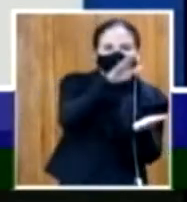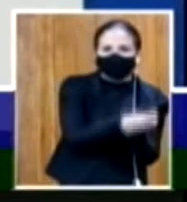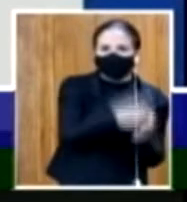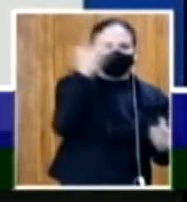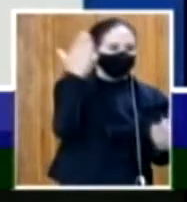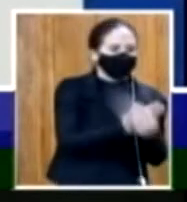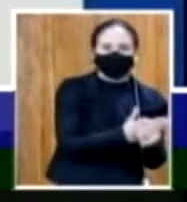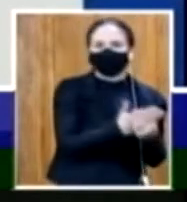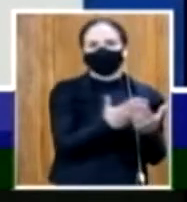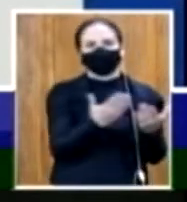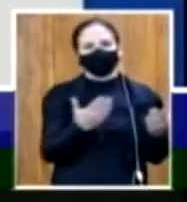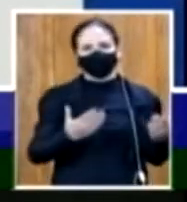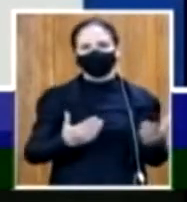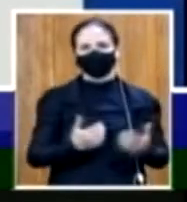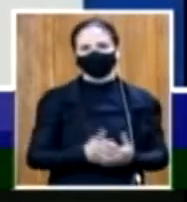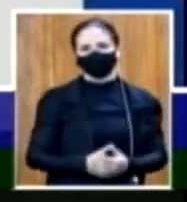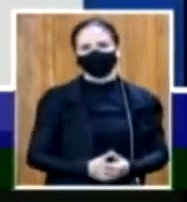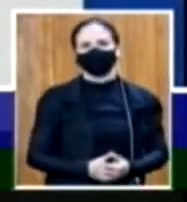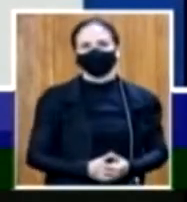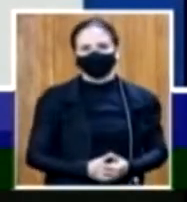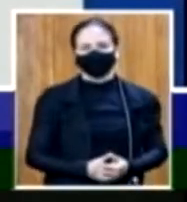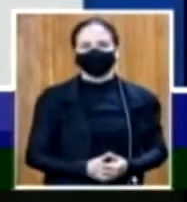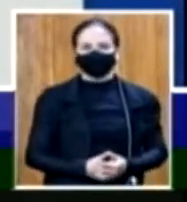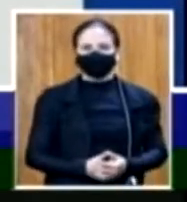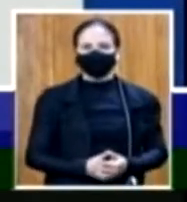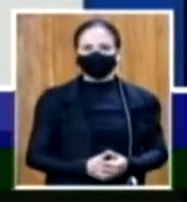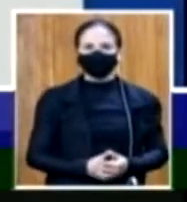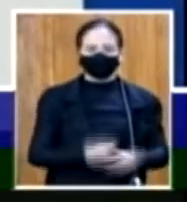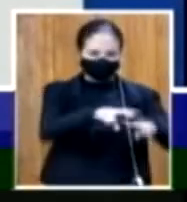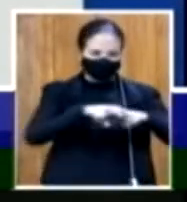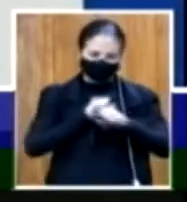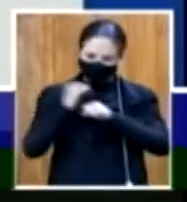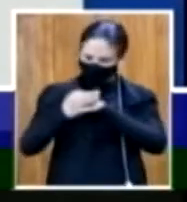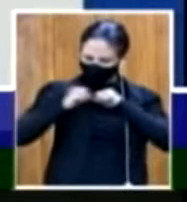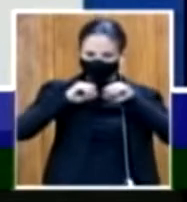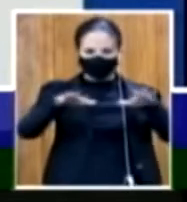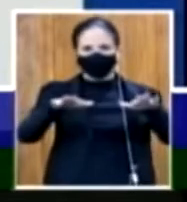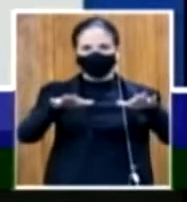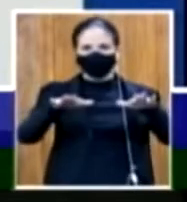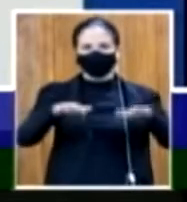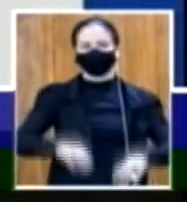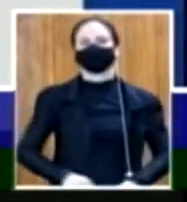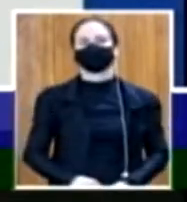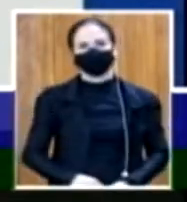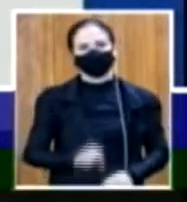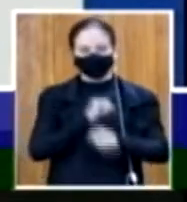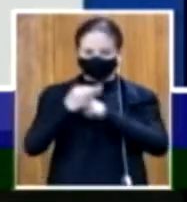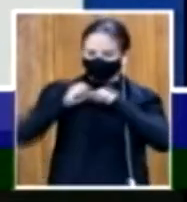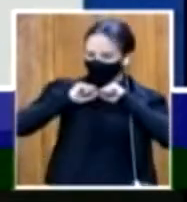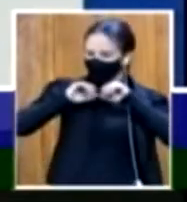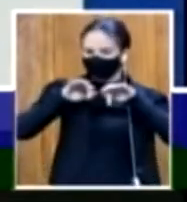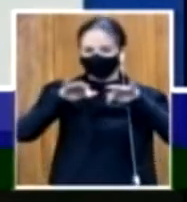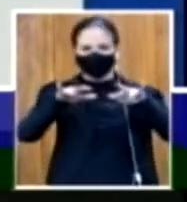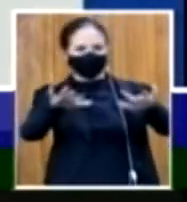Agravado, tudo isso que eu disse, por uma pandemia. Uma pandemia que tem